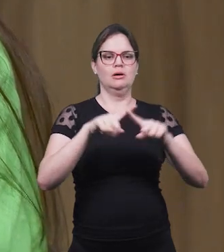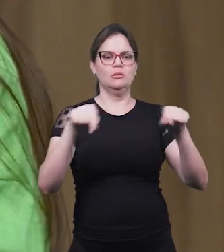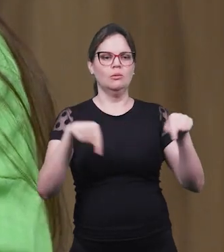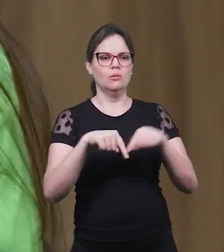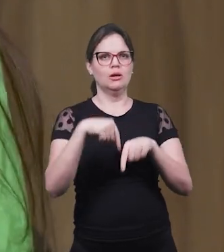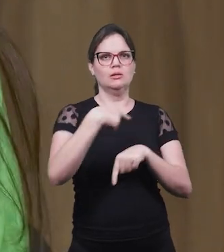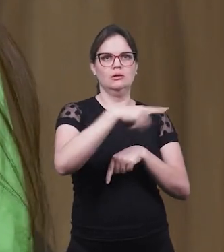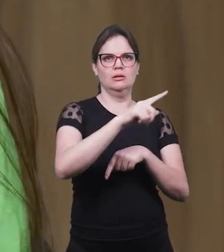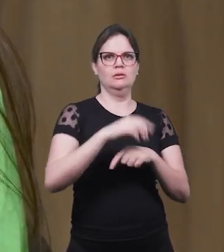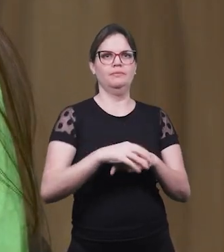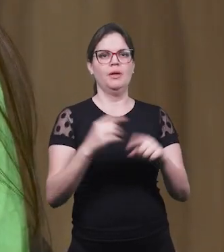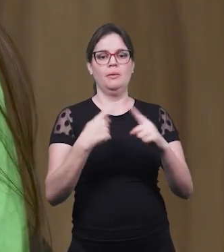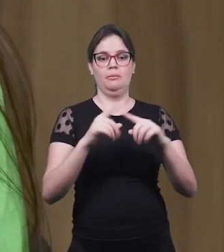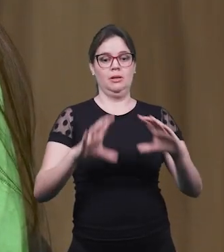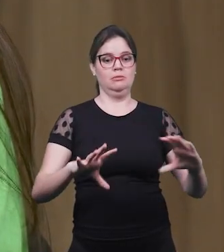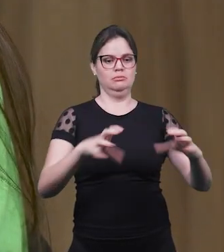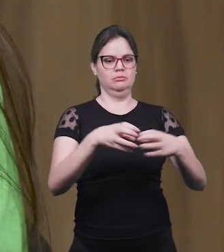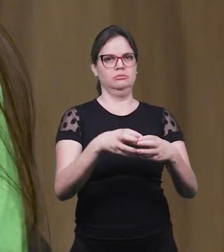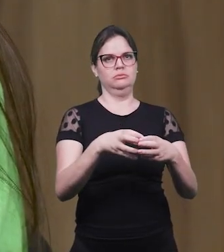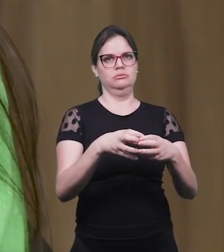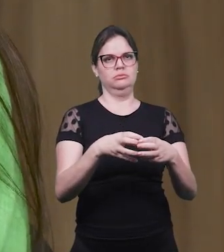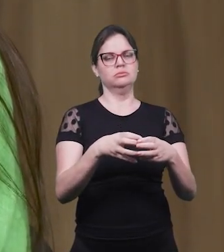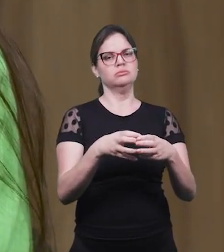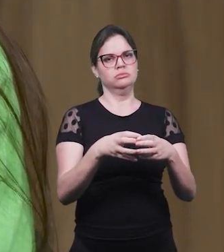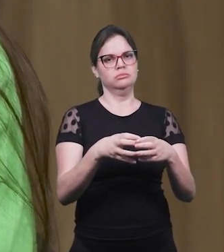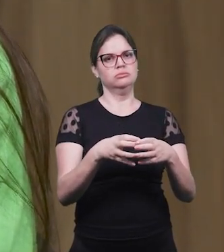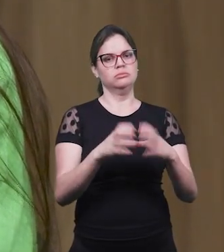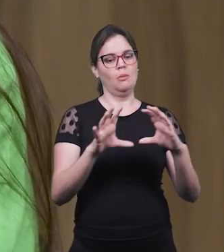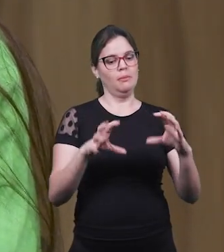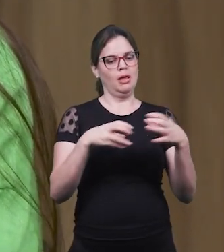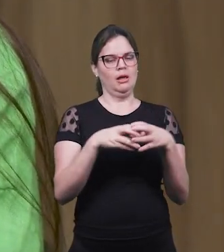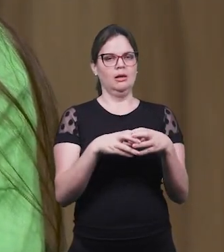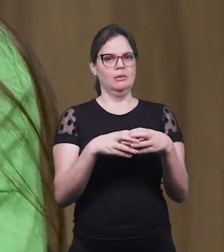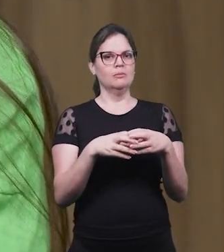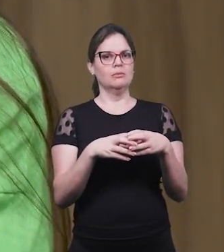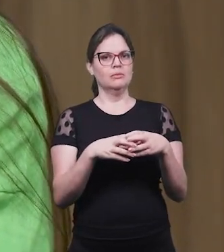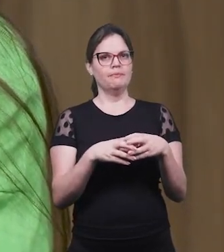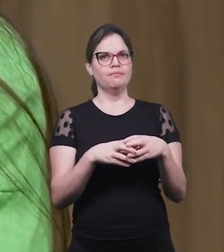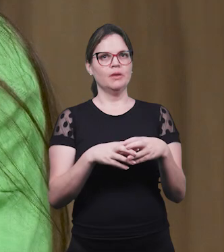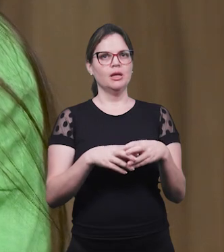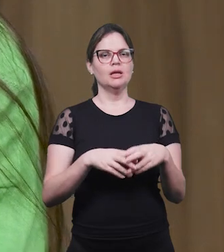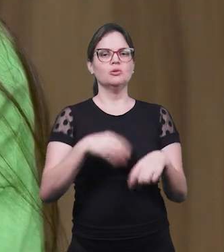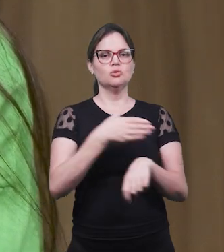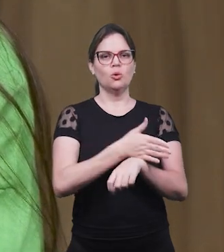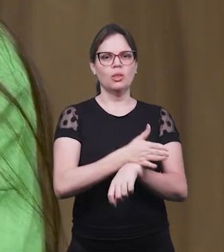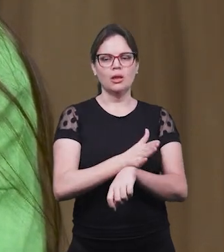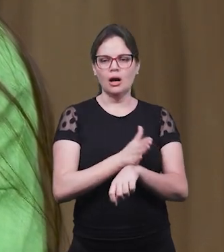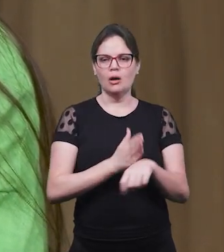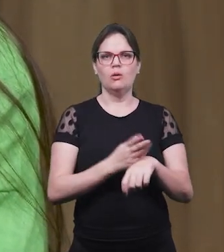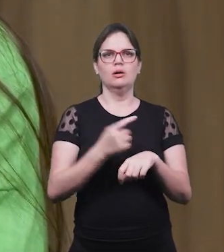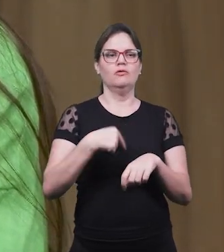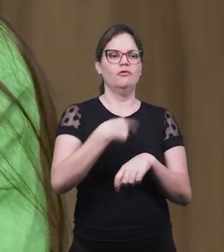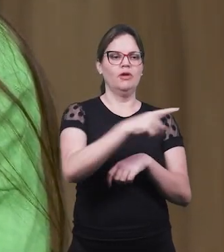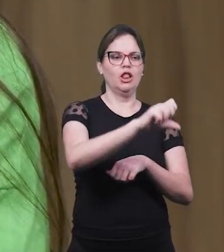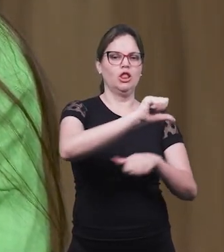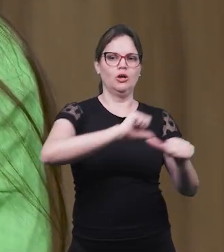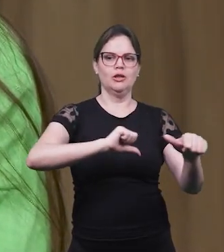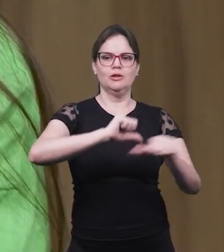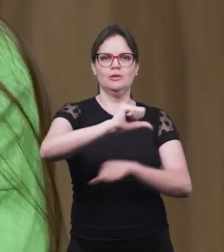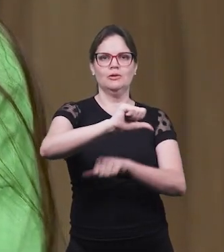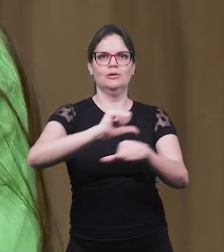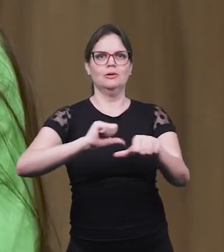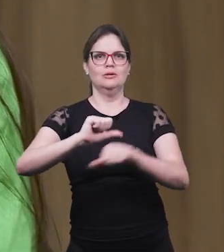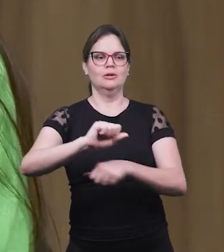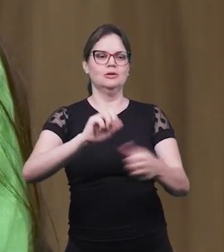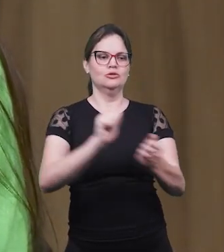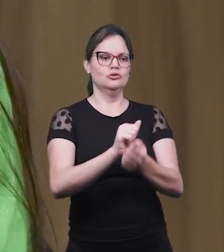tal, mas é uma equipe. Então você está ali o tempo todo, plantão, troca de plantão com